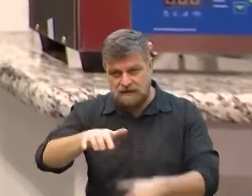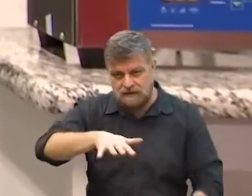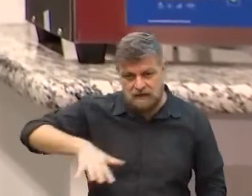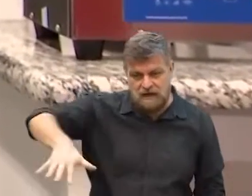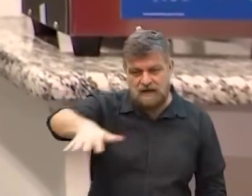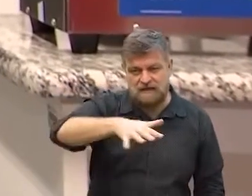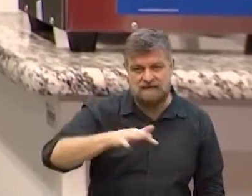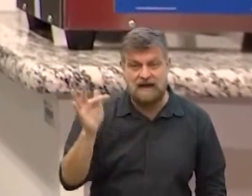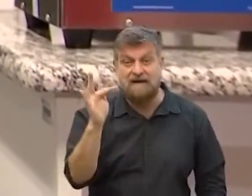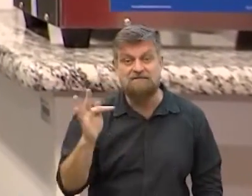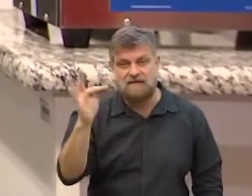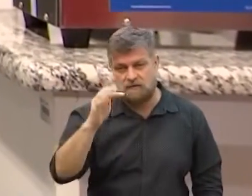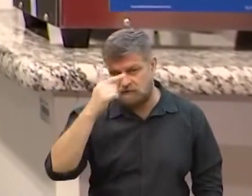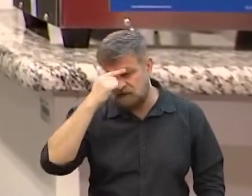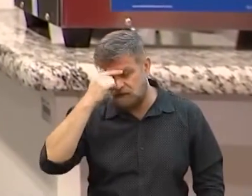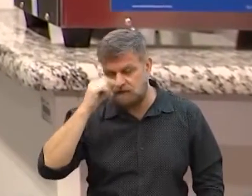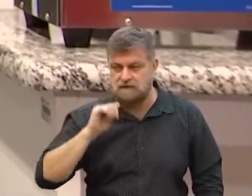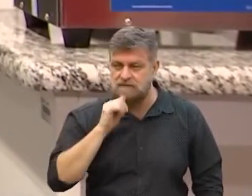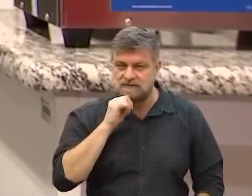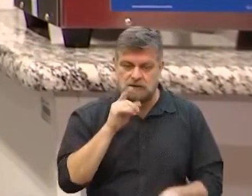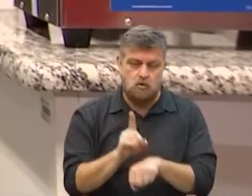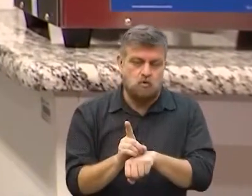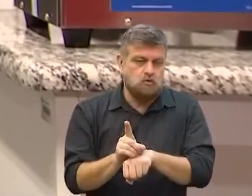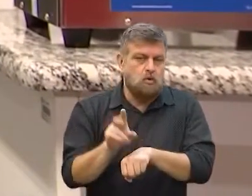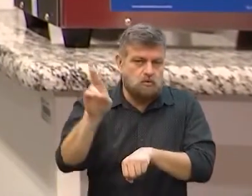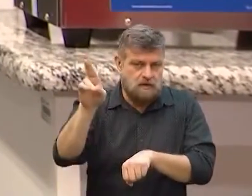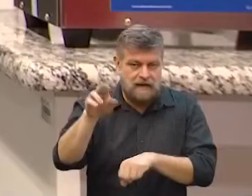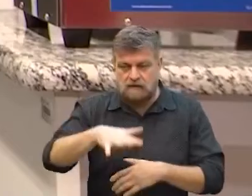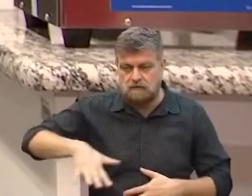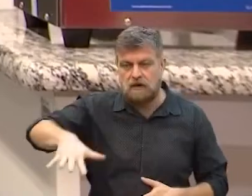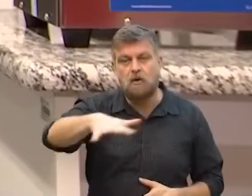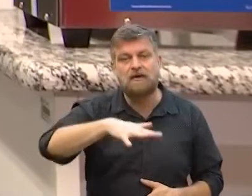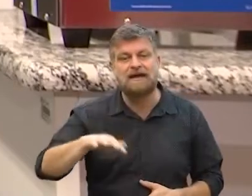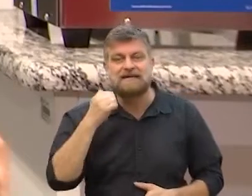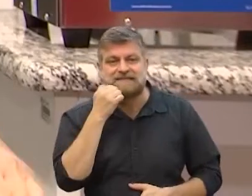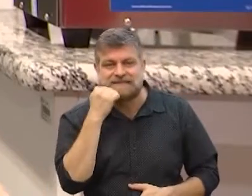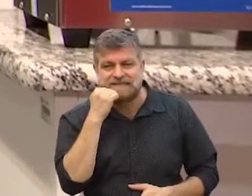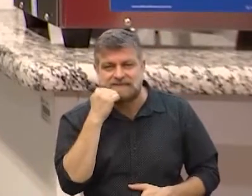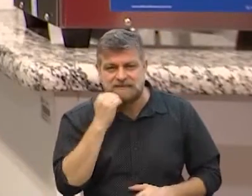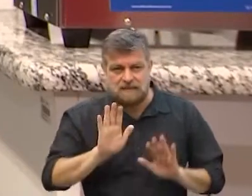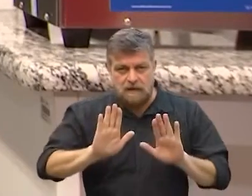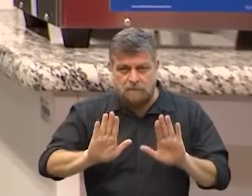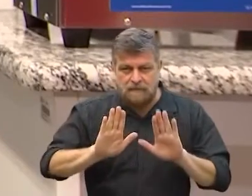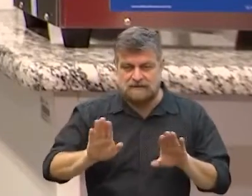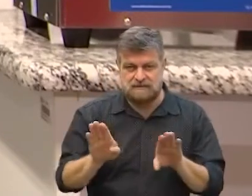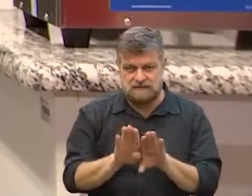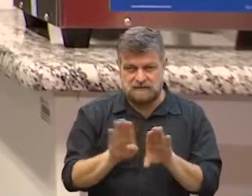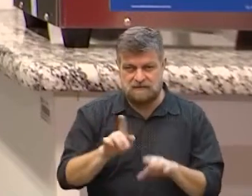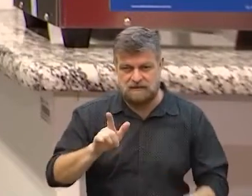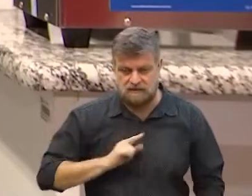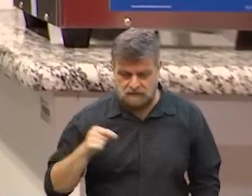numa universidade para fazer um doutorado em qualquer área de ciência desse tipo. Mas ele pode também, devido